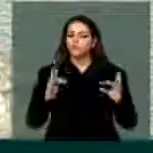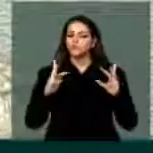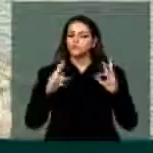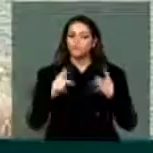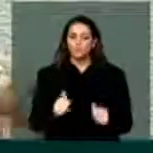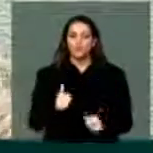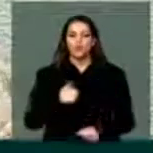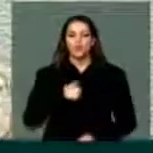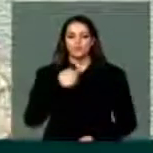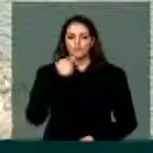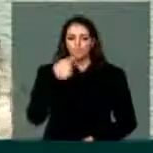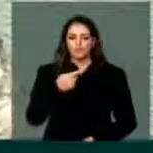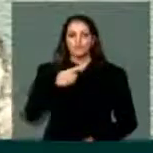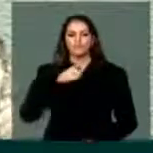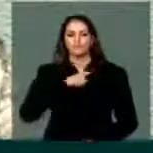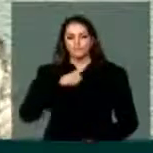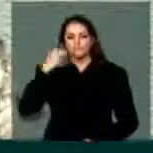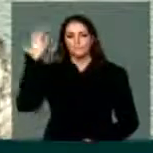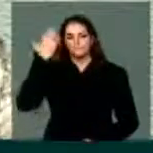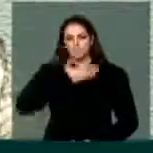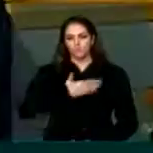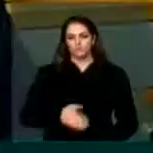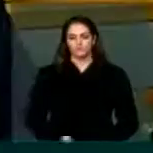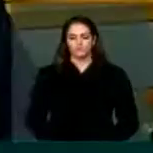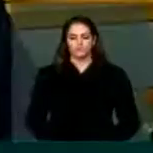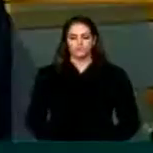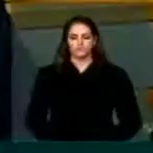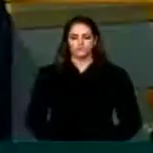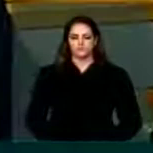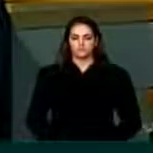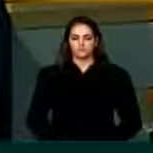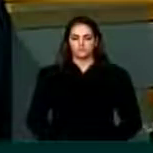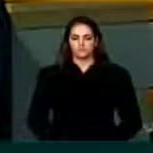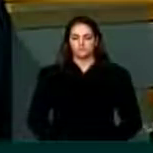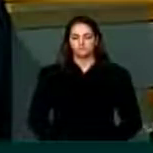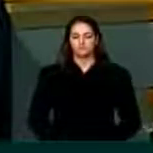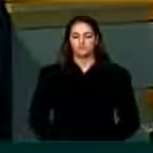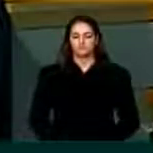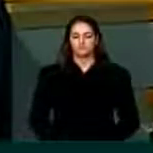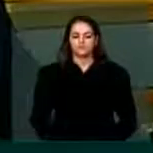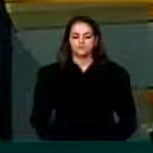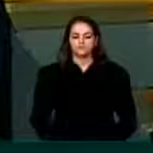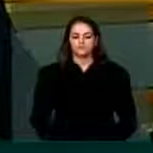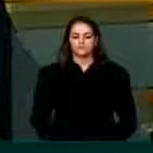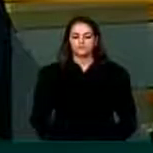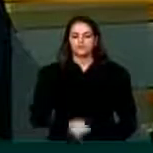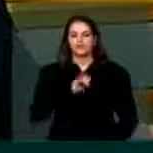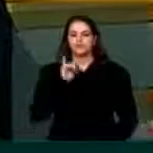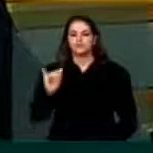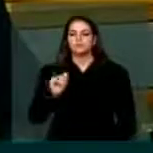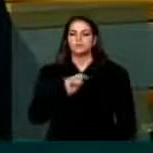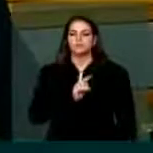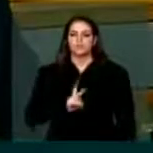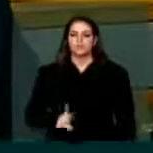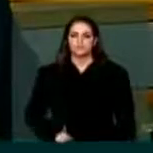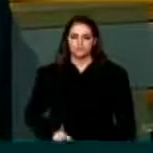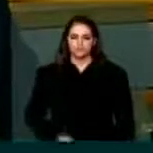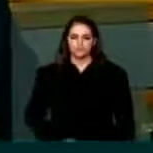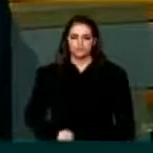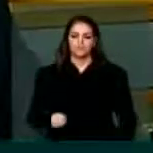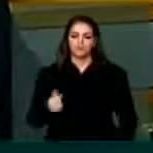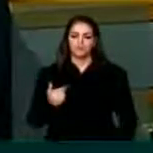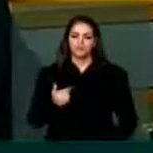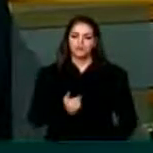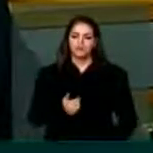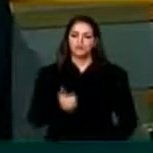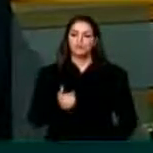de comprovação através de documentos. Veja, presidente, eu apresentei a Vossa Excelência e ao nosso relator,